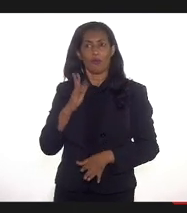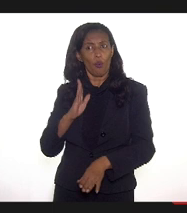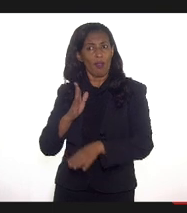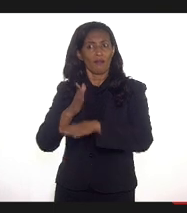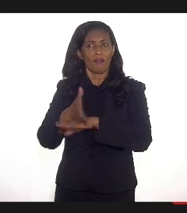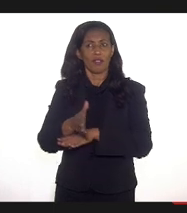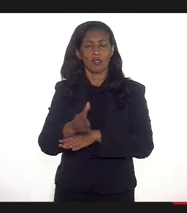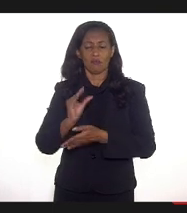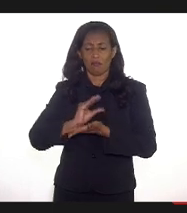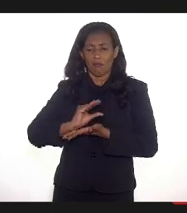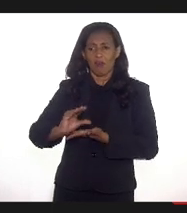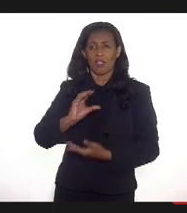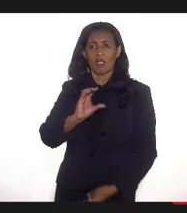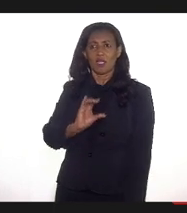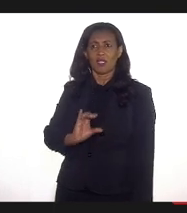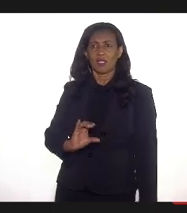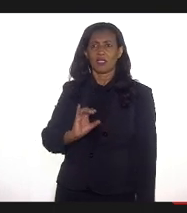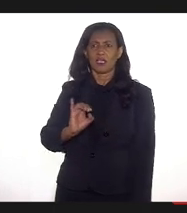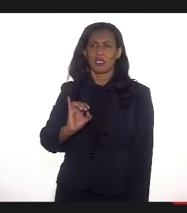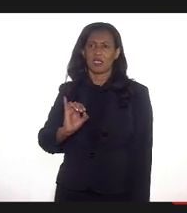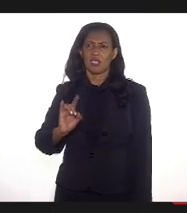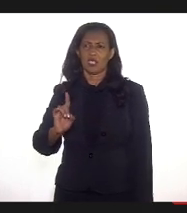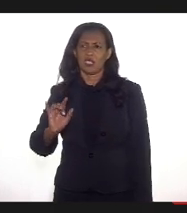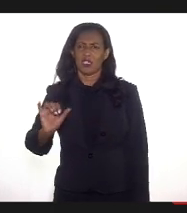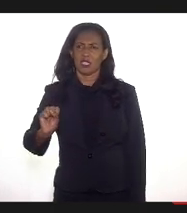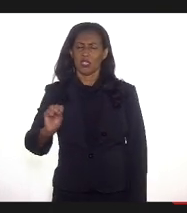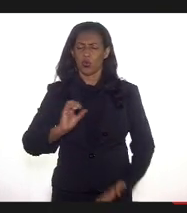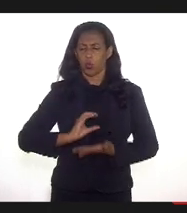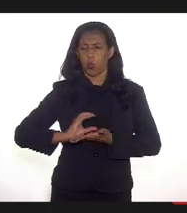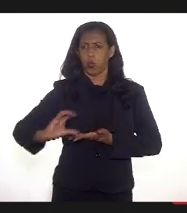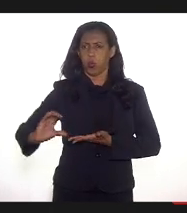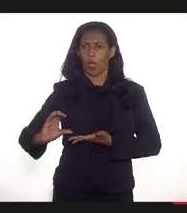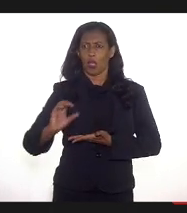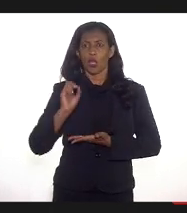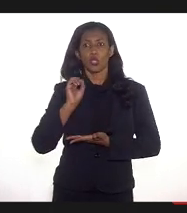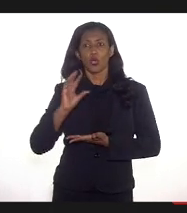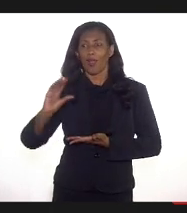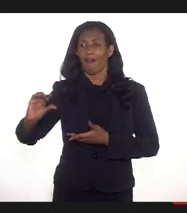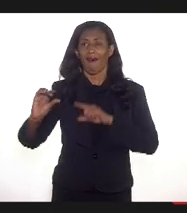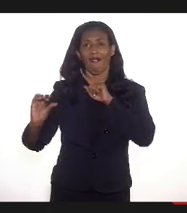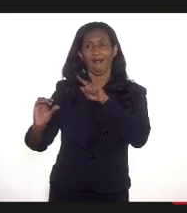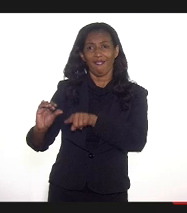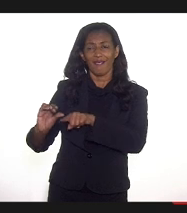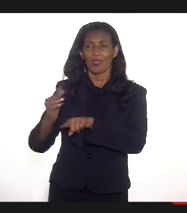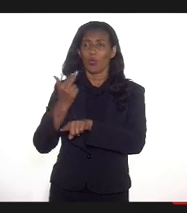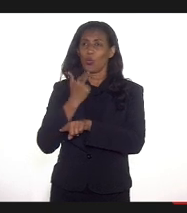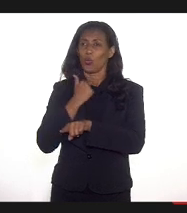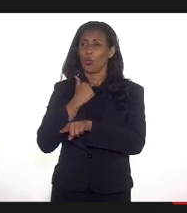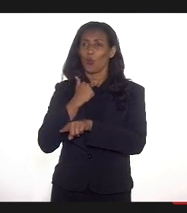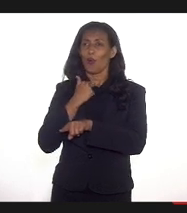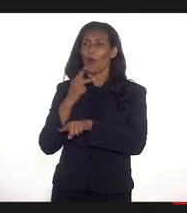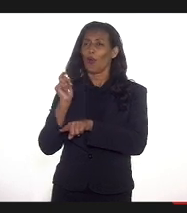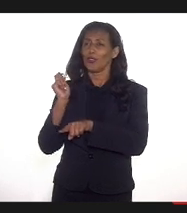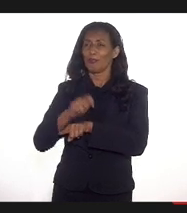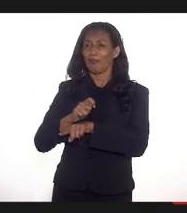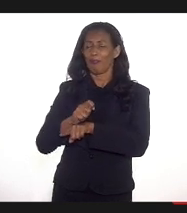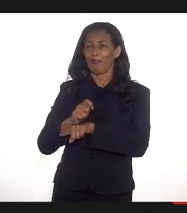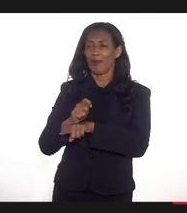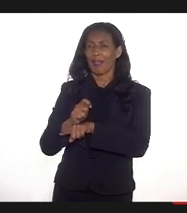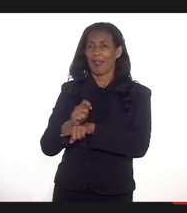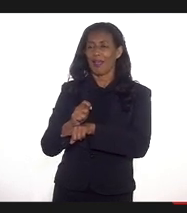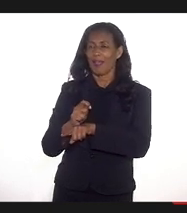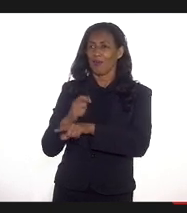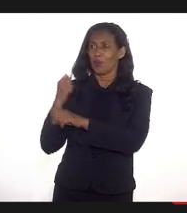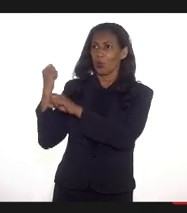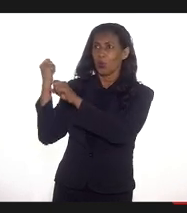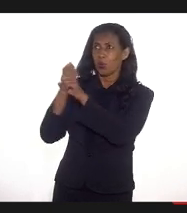verba CIDES ela não pode ser utilizada para o quê? Para suprir a carência de infraestrutura.